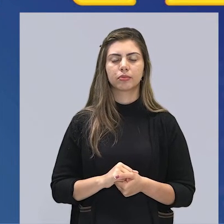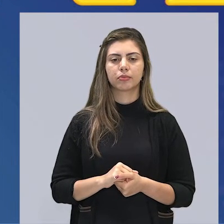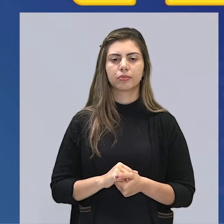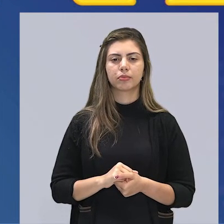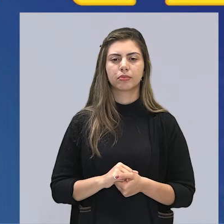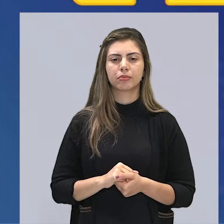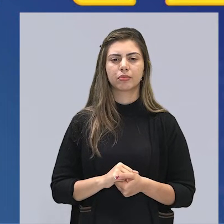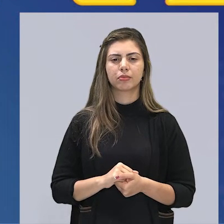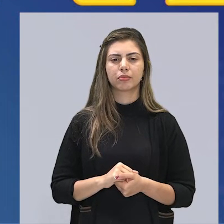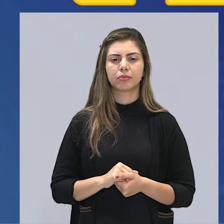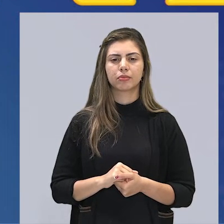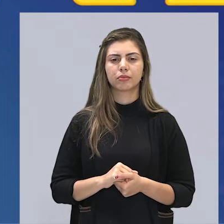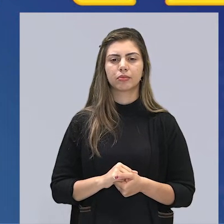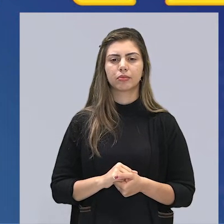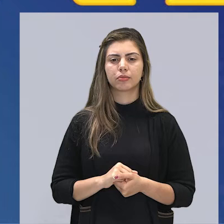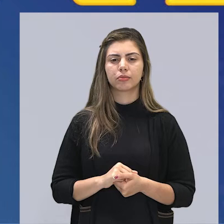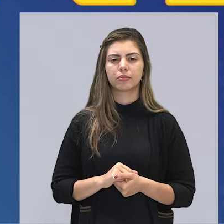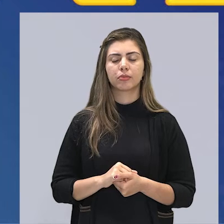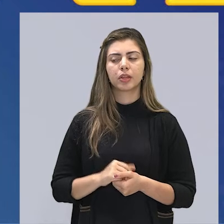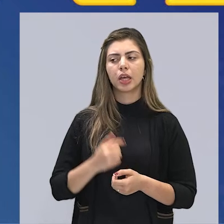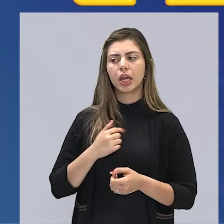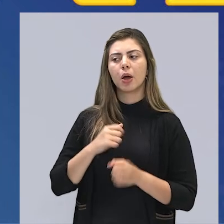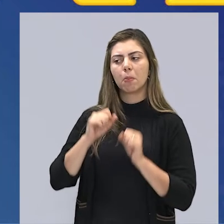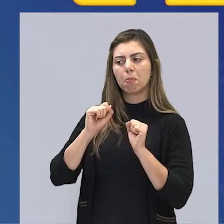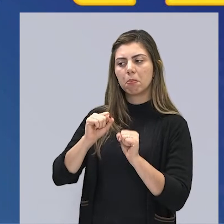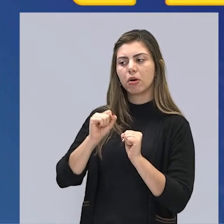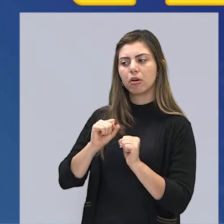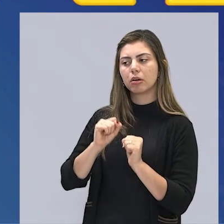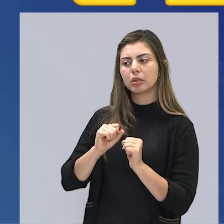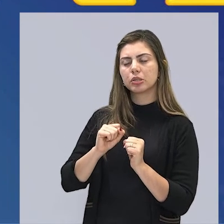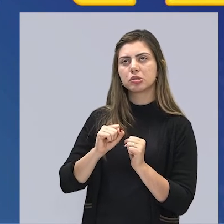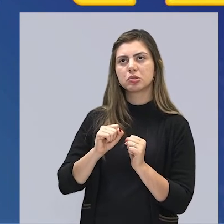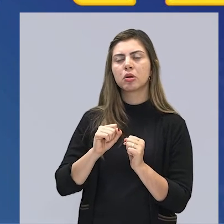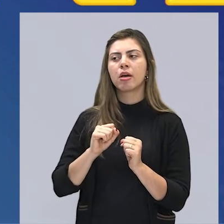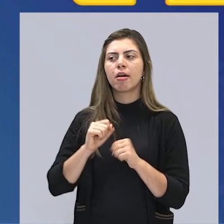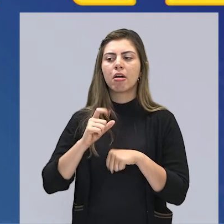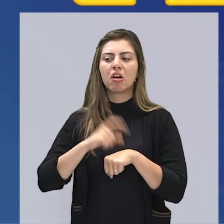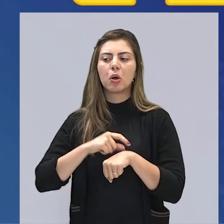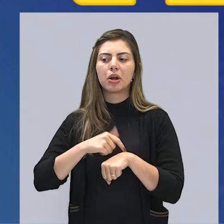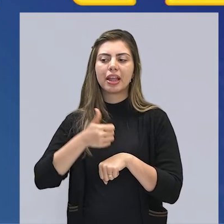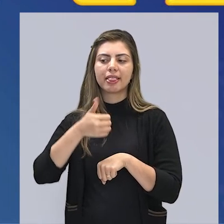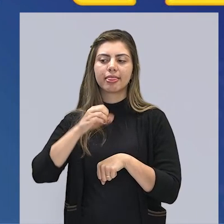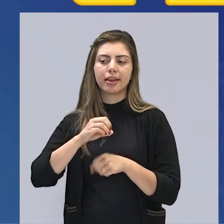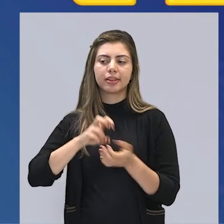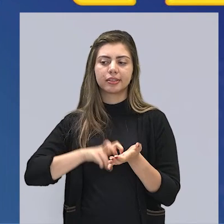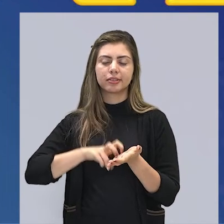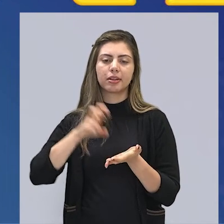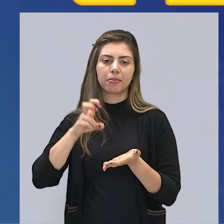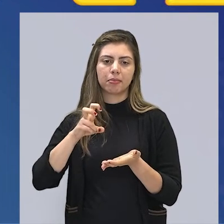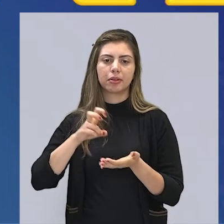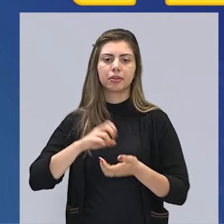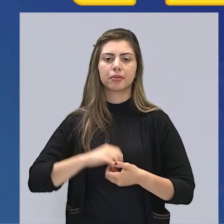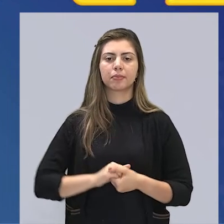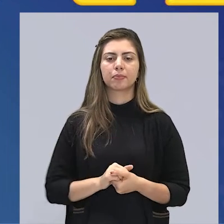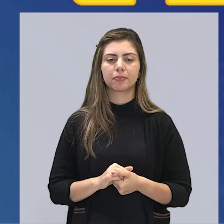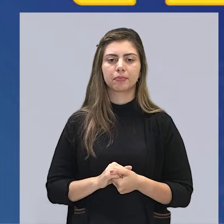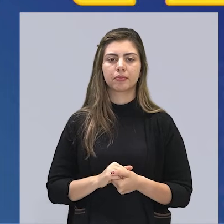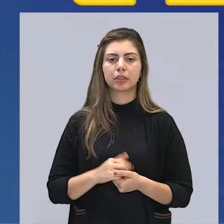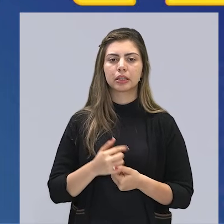encontro, né, às 10 da manhã, tá? I could have, eu poderia ter o encontro